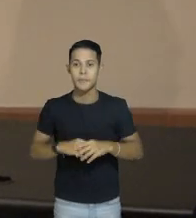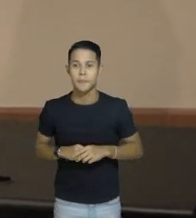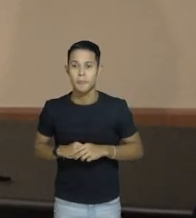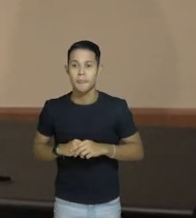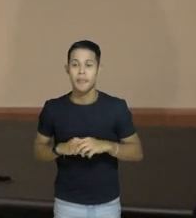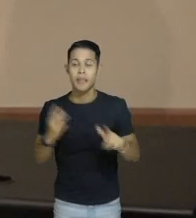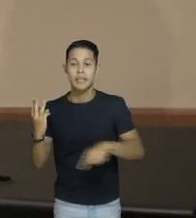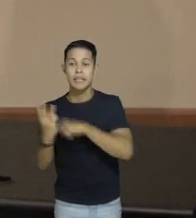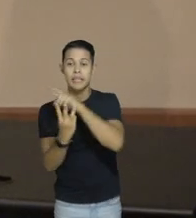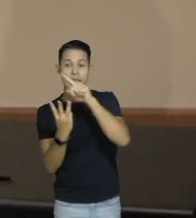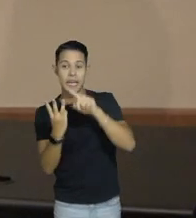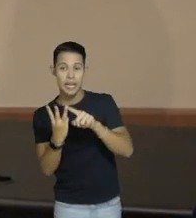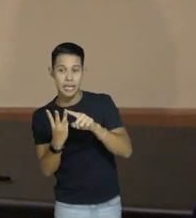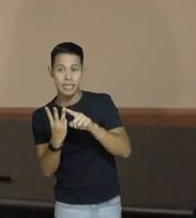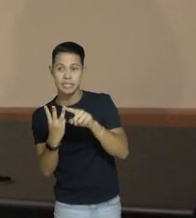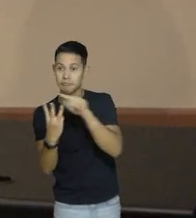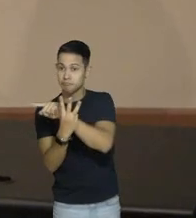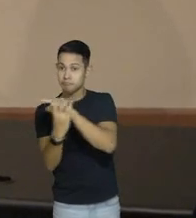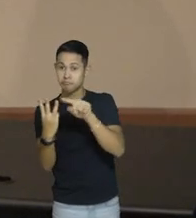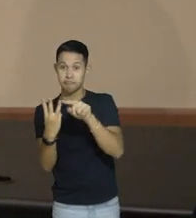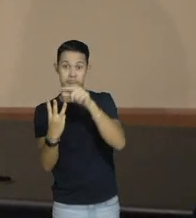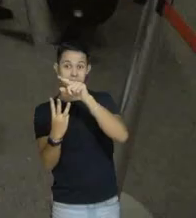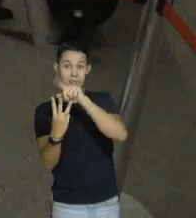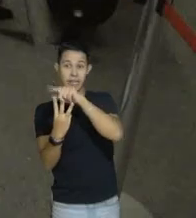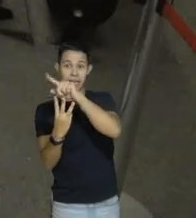Opção 3, nenhuma das alternativas.